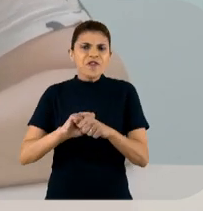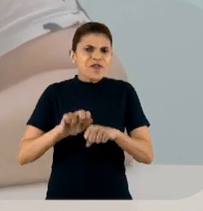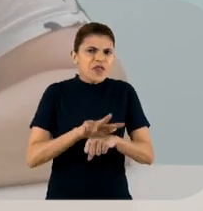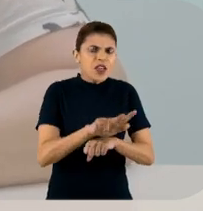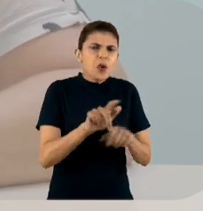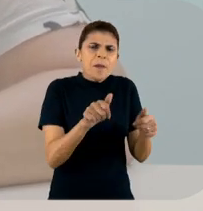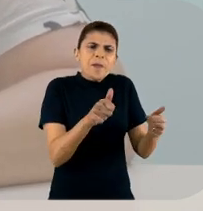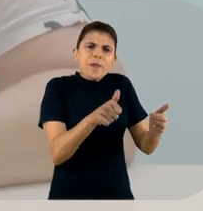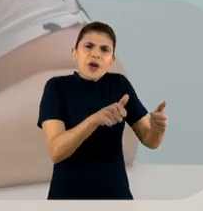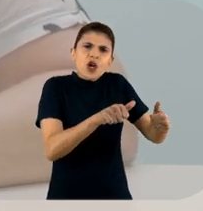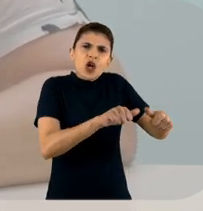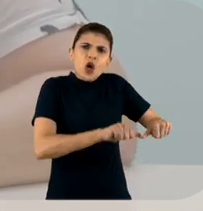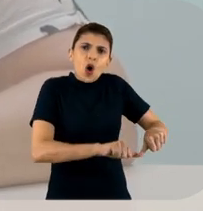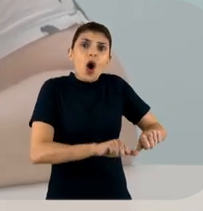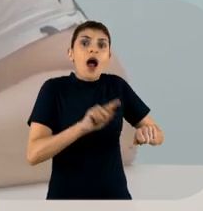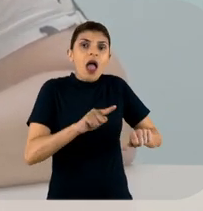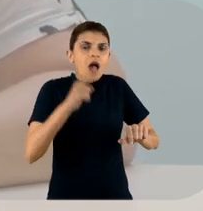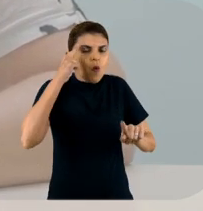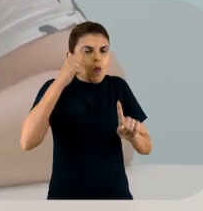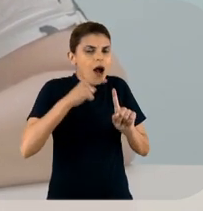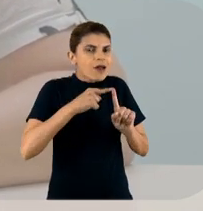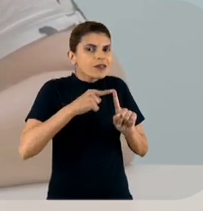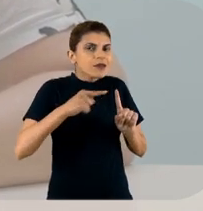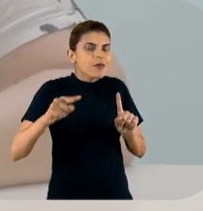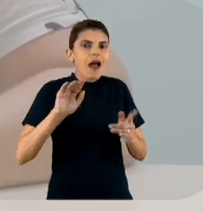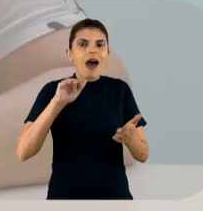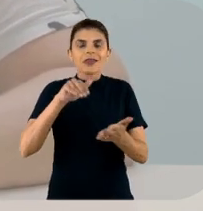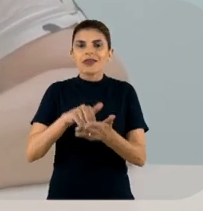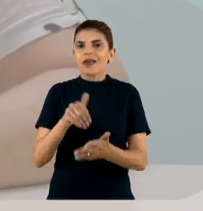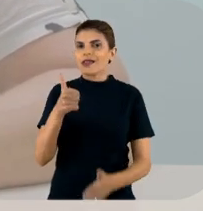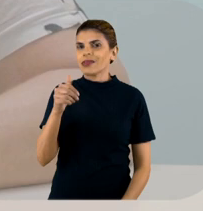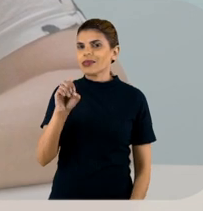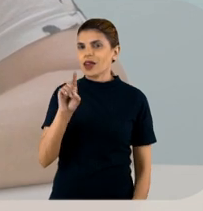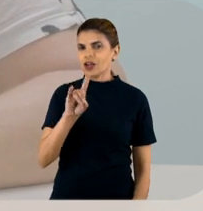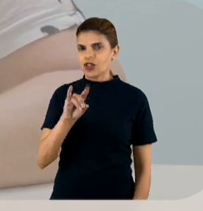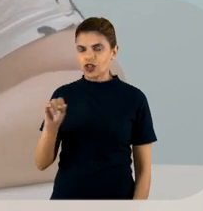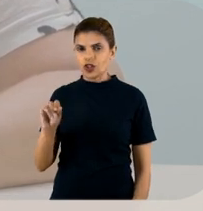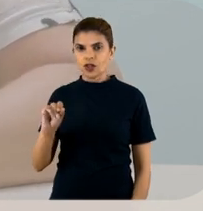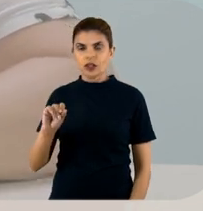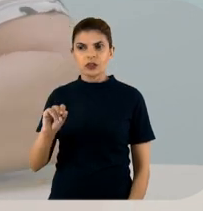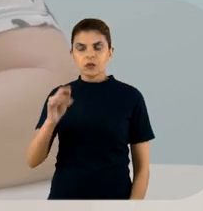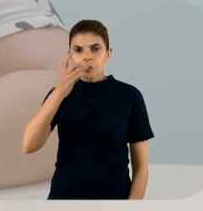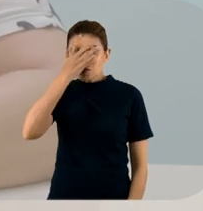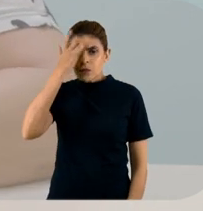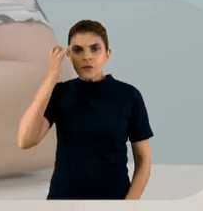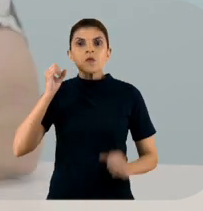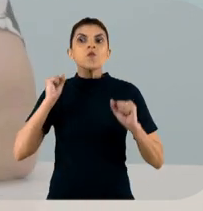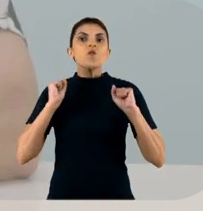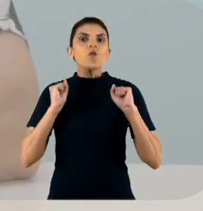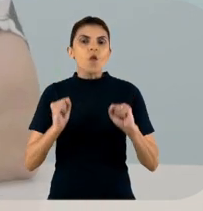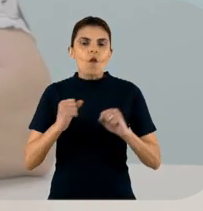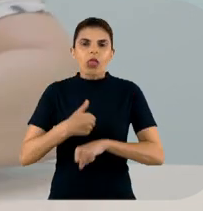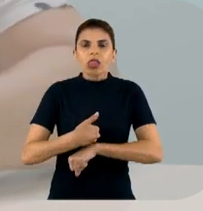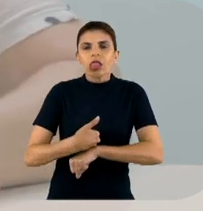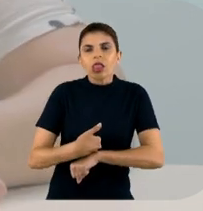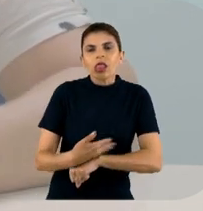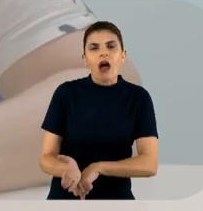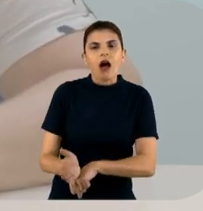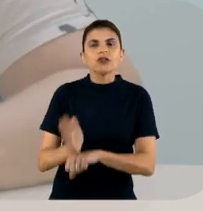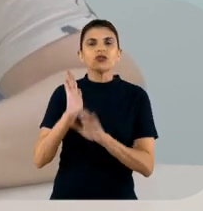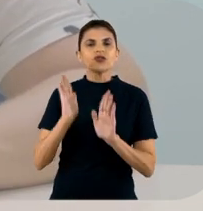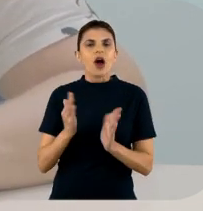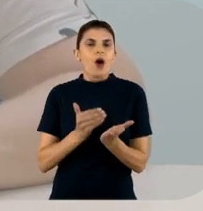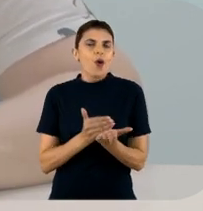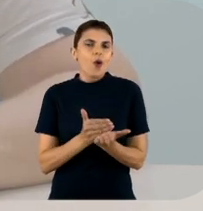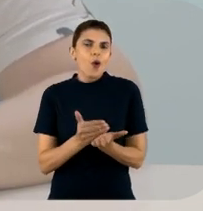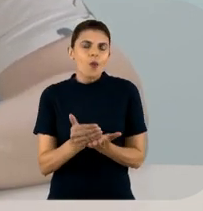começa a partir de uma semana E até o 10mo dia vamos dizer assim seria o pico em que a pessoa pode tardiamente depois de começar